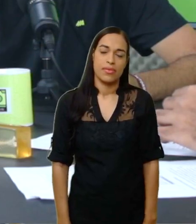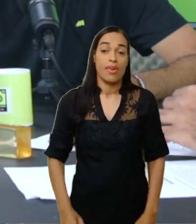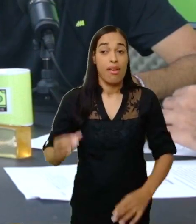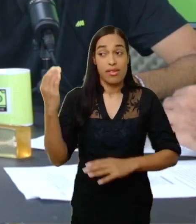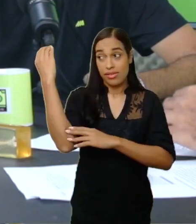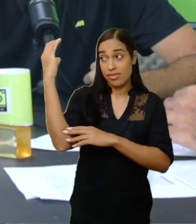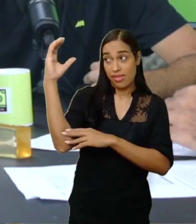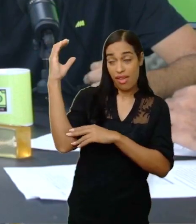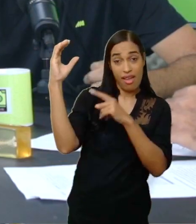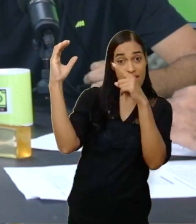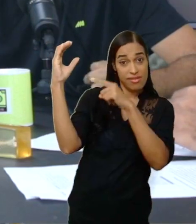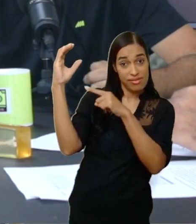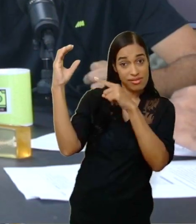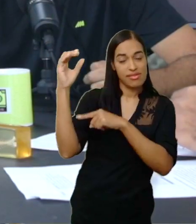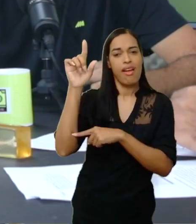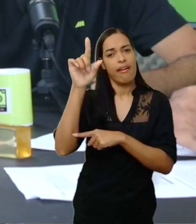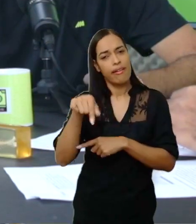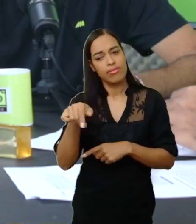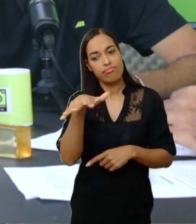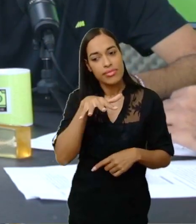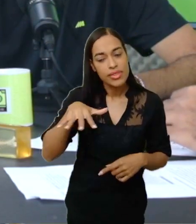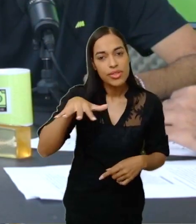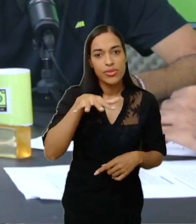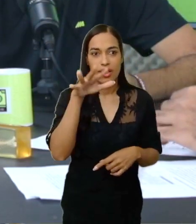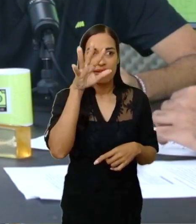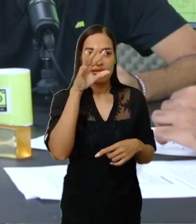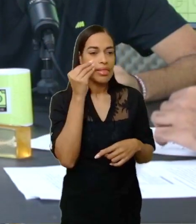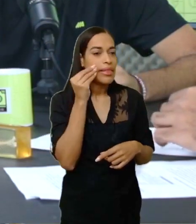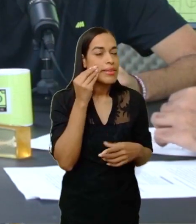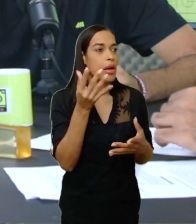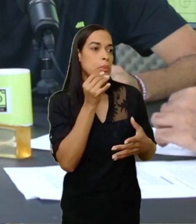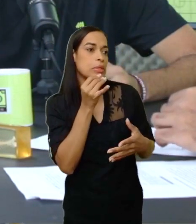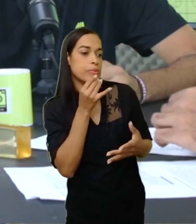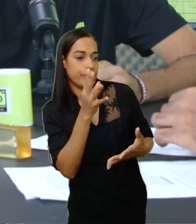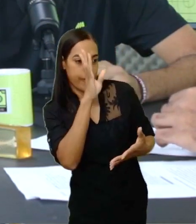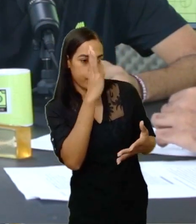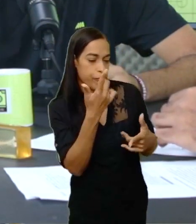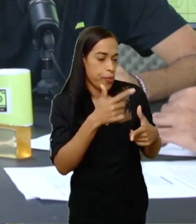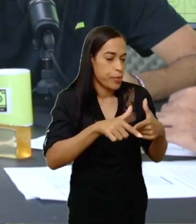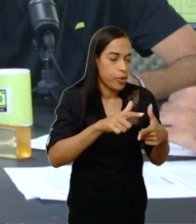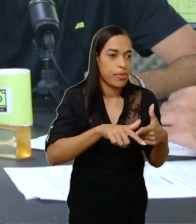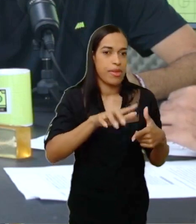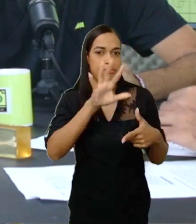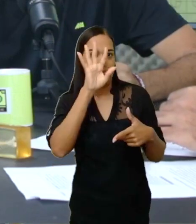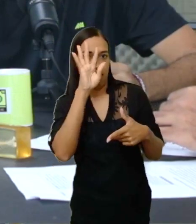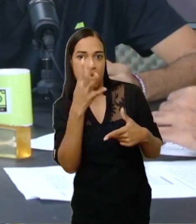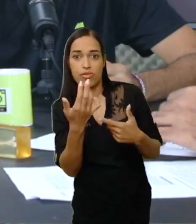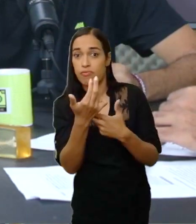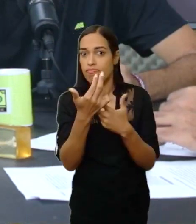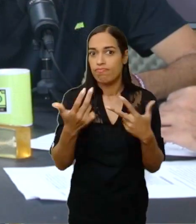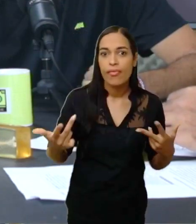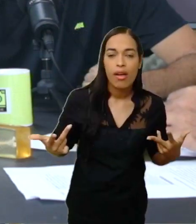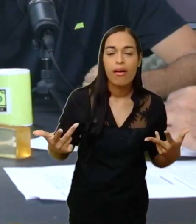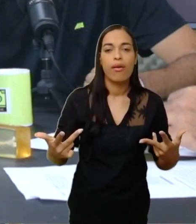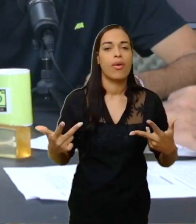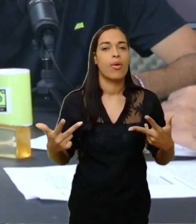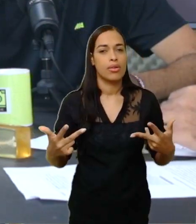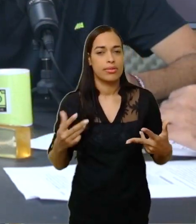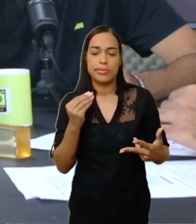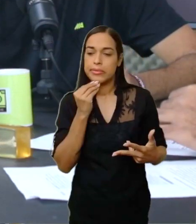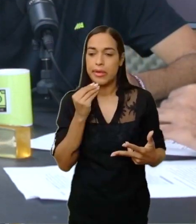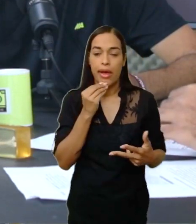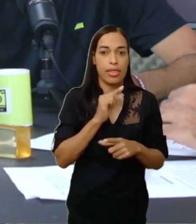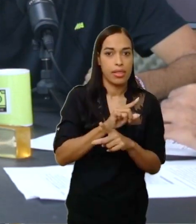modo geral, ela traz justamente isso, né? Ela tenta resolver um problema, ela tenta solucionar algo que ainda não